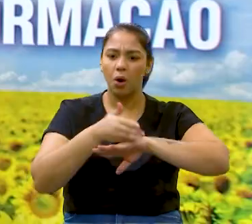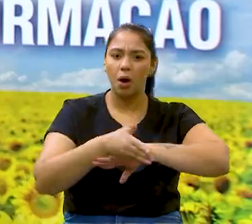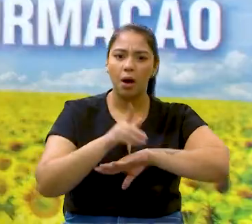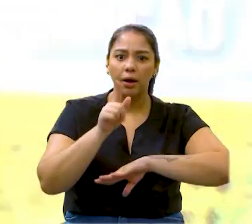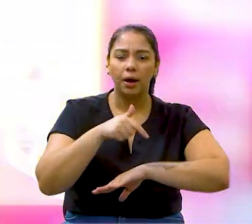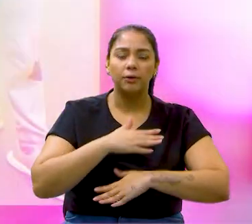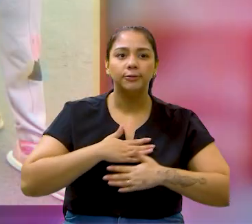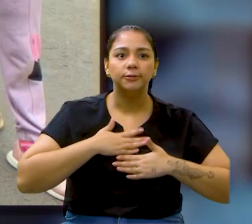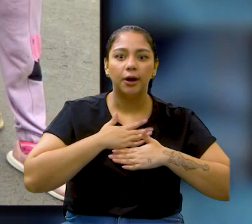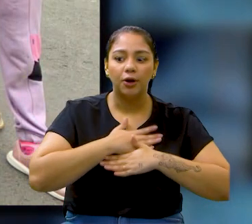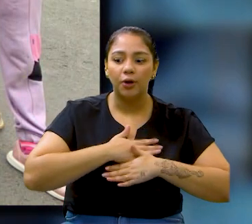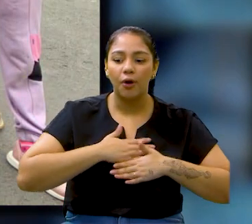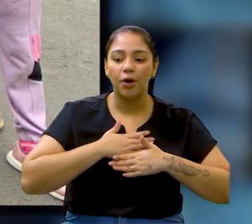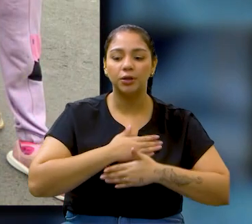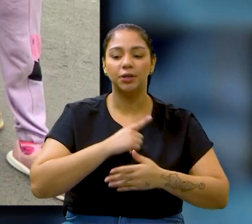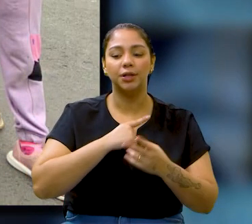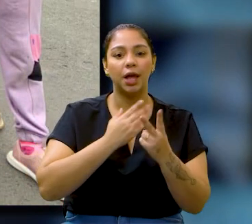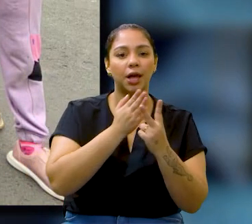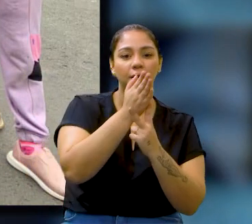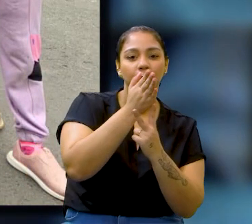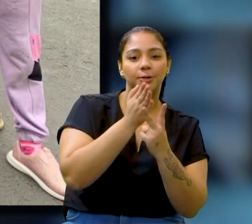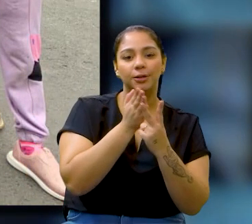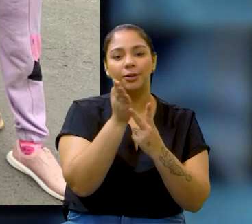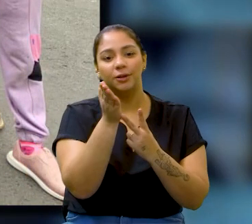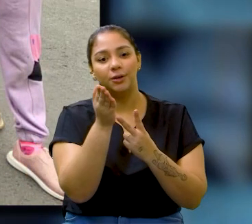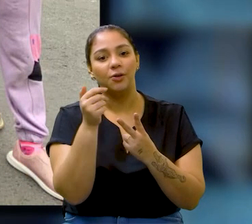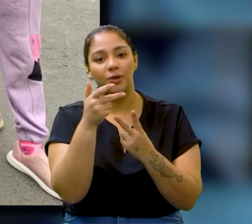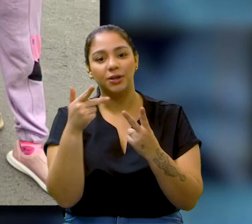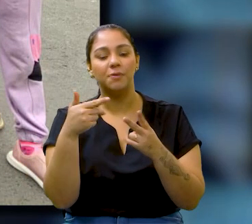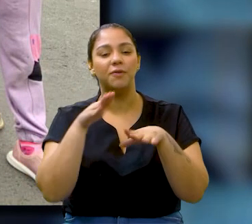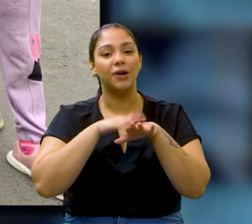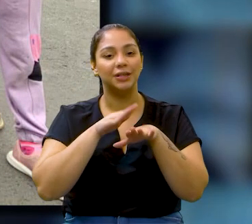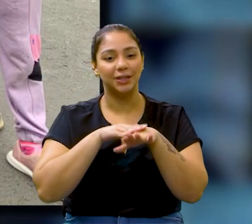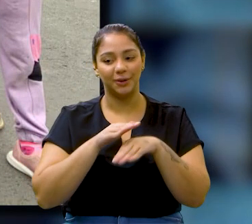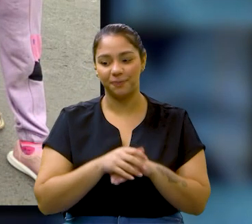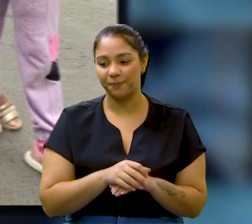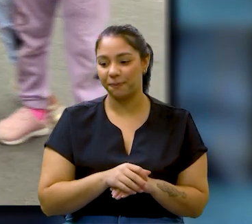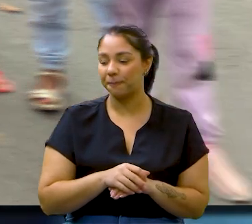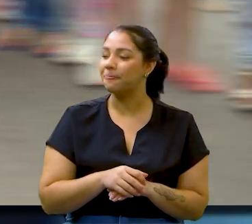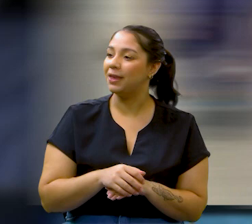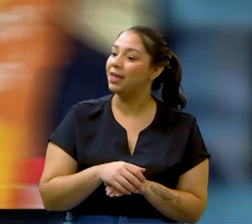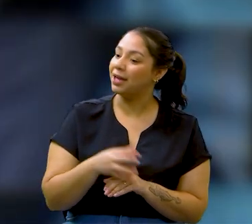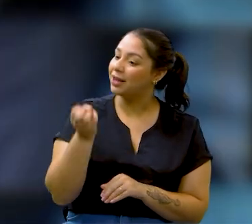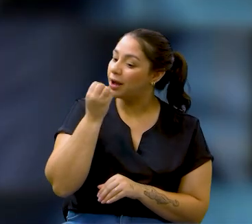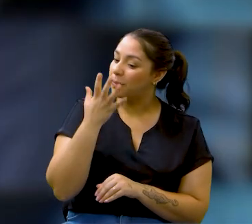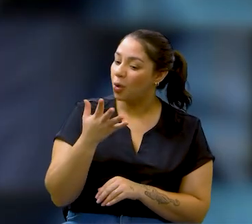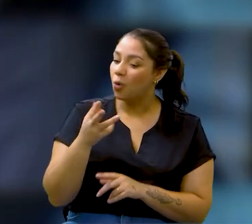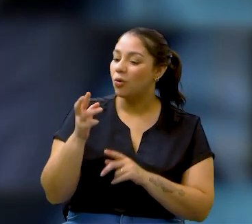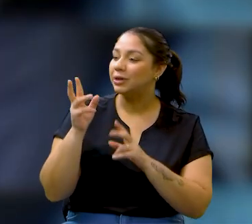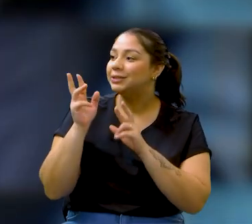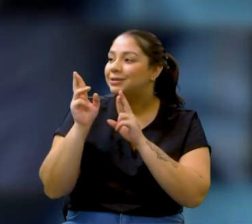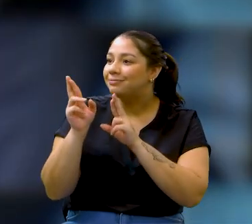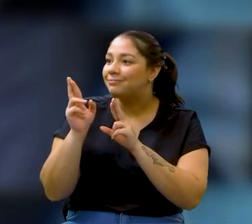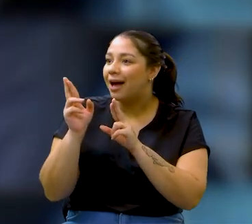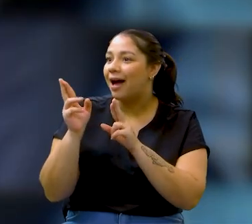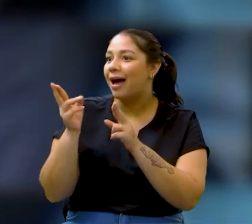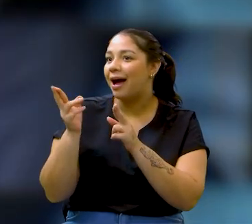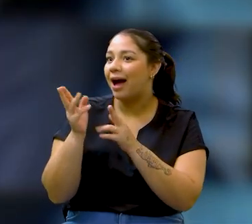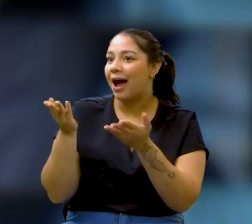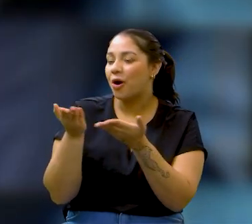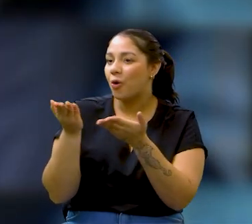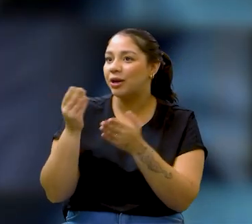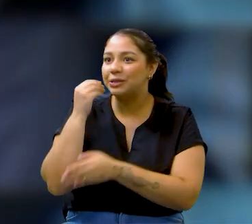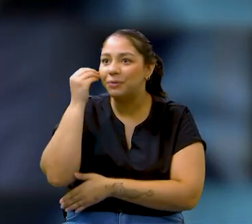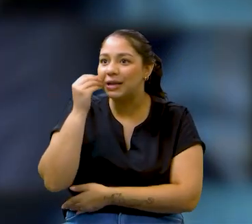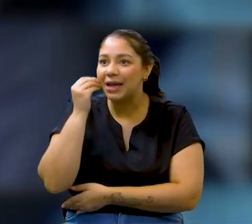que é uma coisa também que eu gosto. Então, são duas coisas aí que estão na minha lista para mim fazer. E está sendo boa essa experiência